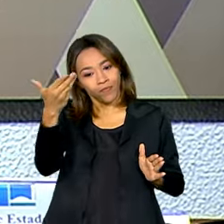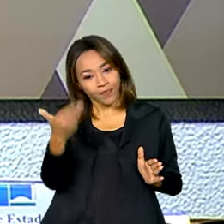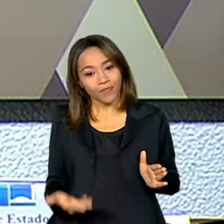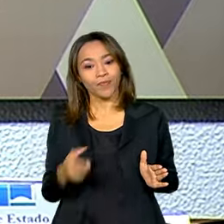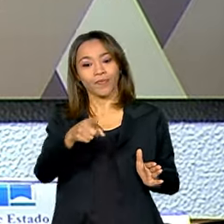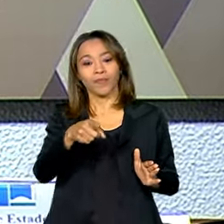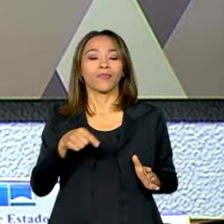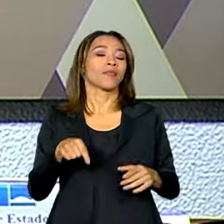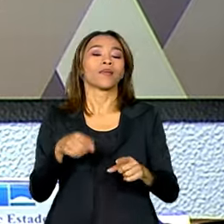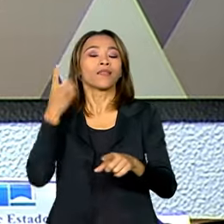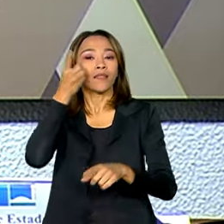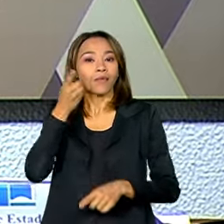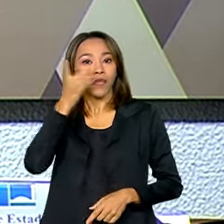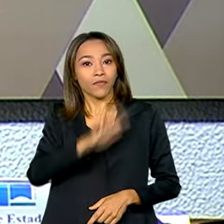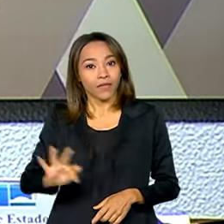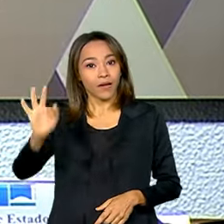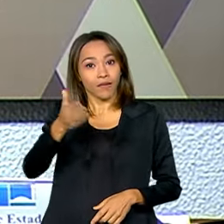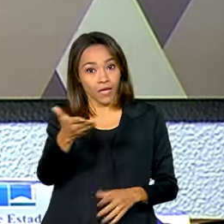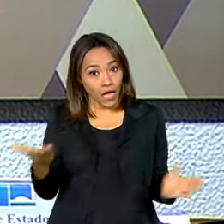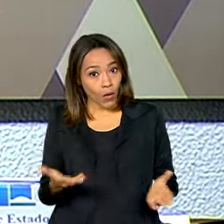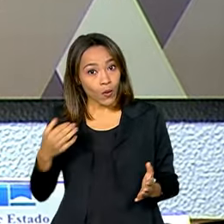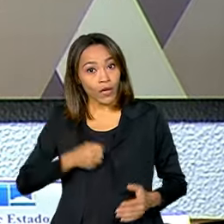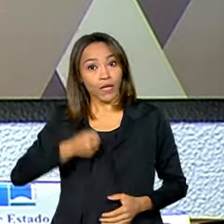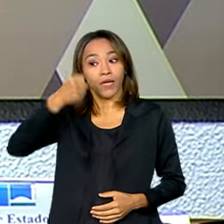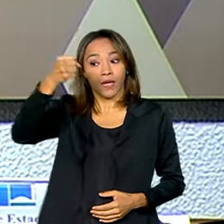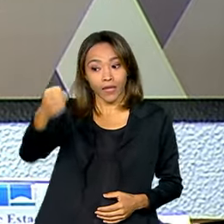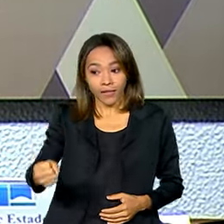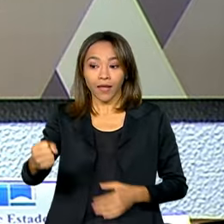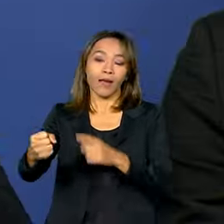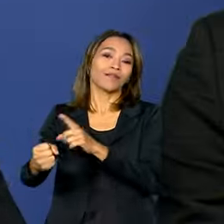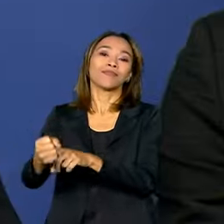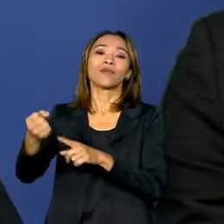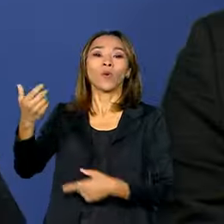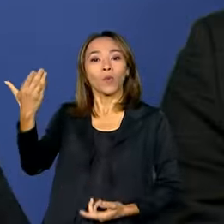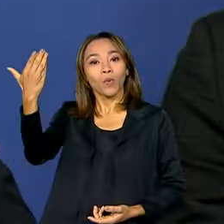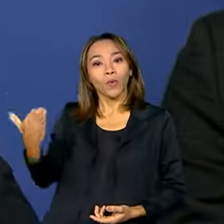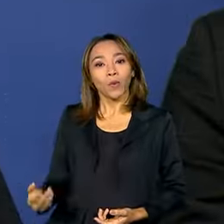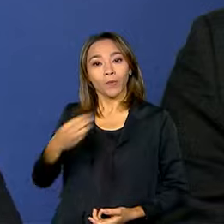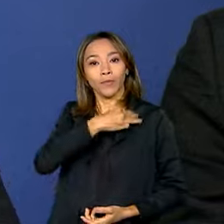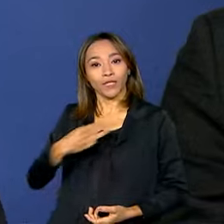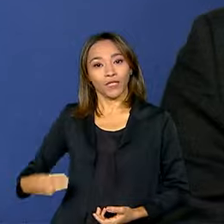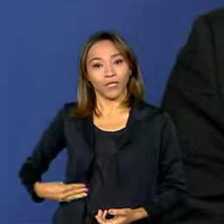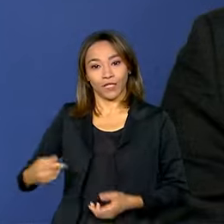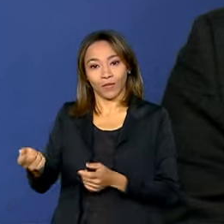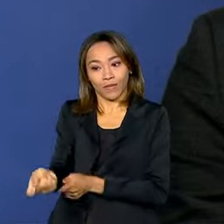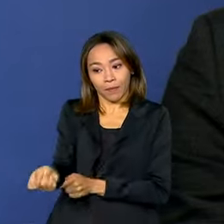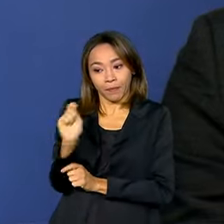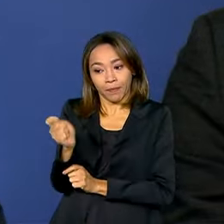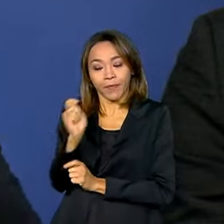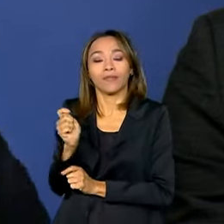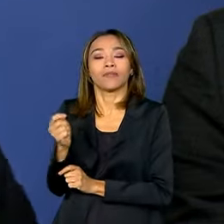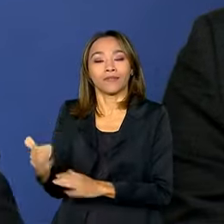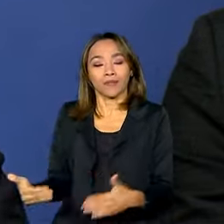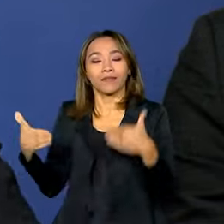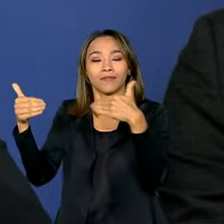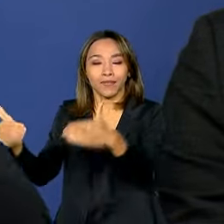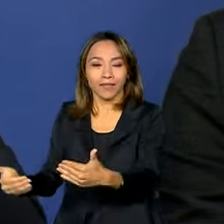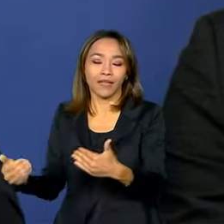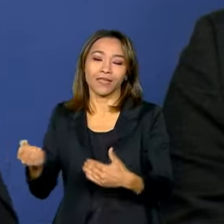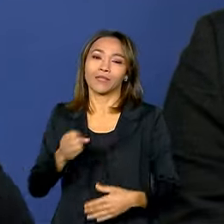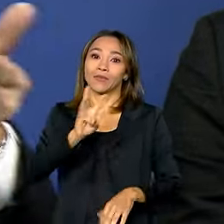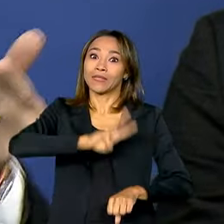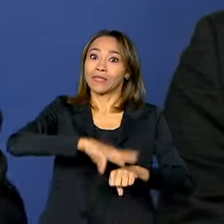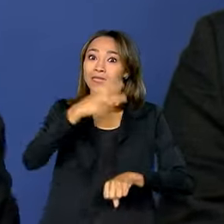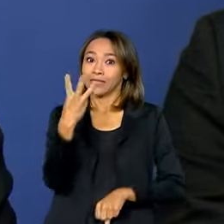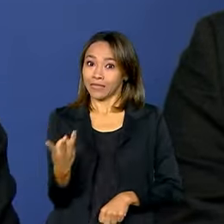qual está licenciado para comandar o Ministério da Pesca e Aquicultura neste 3º mandato do presidente